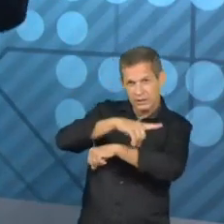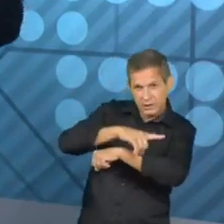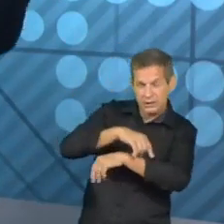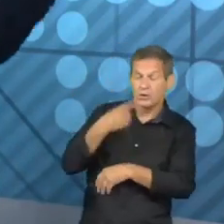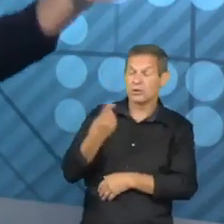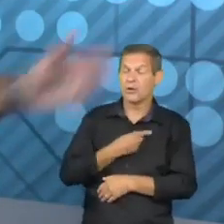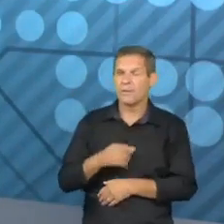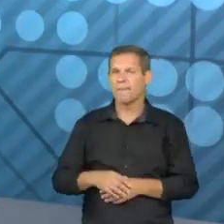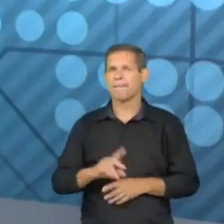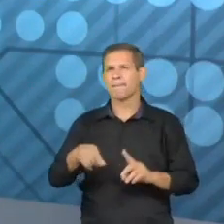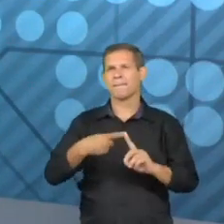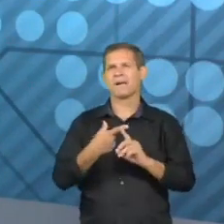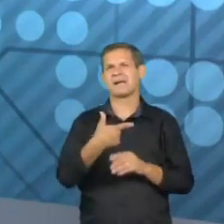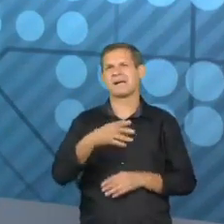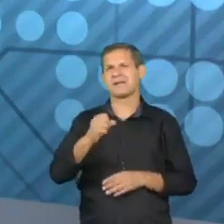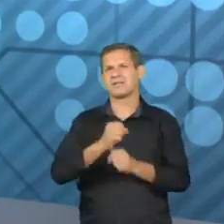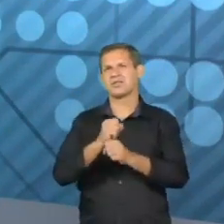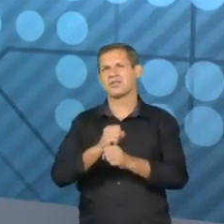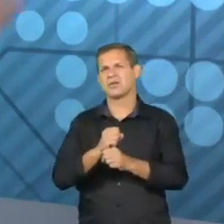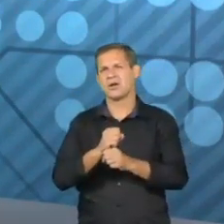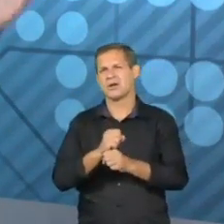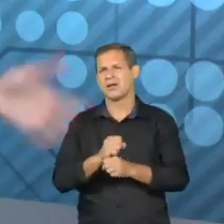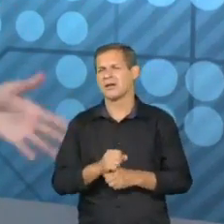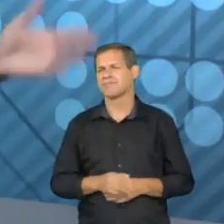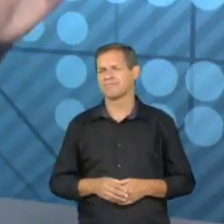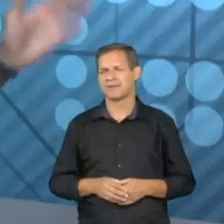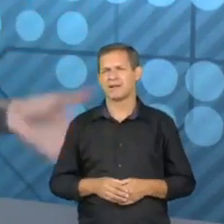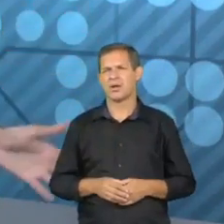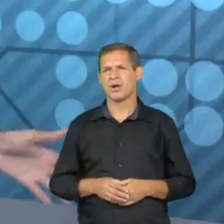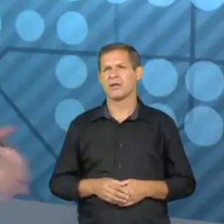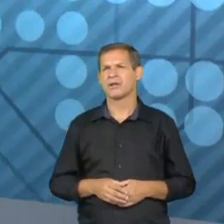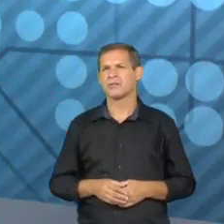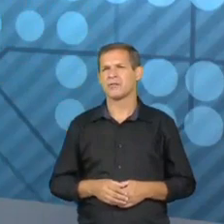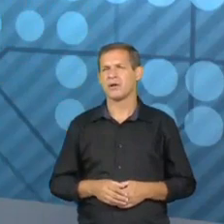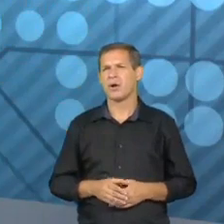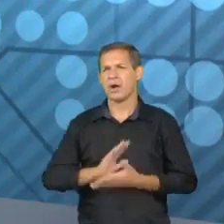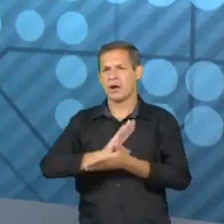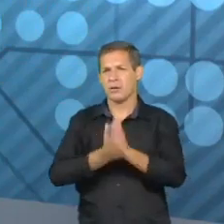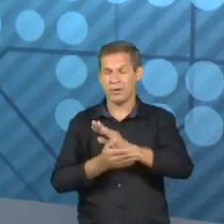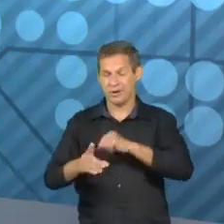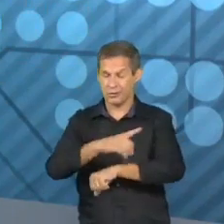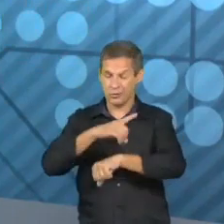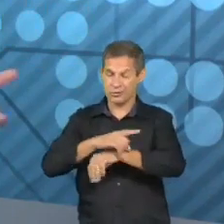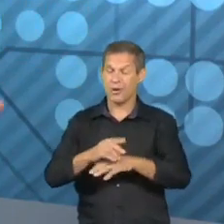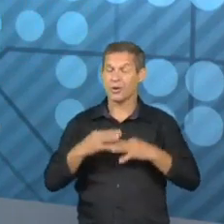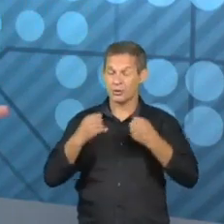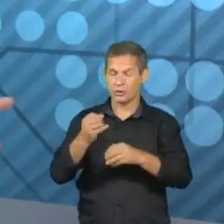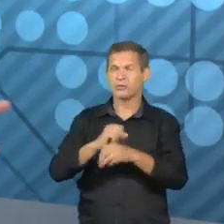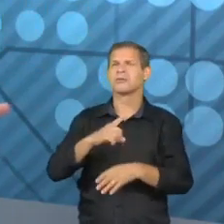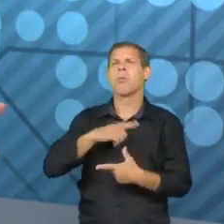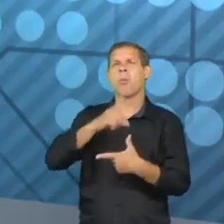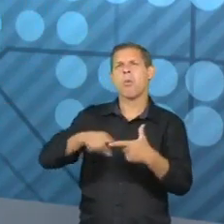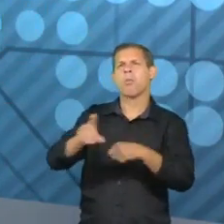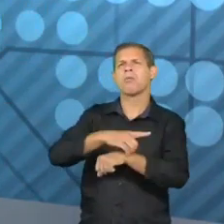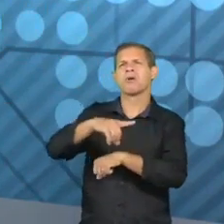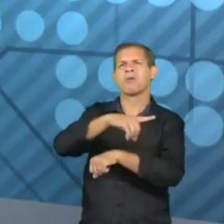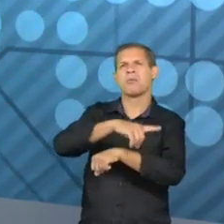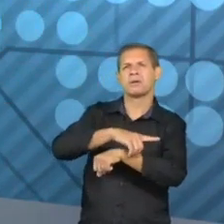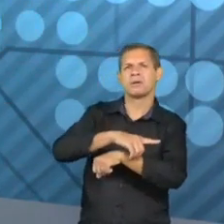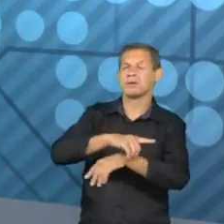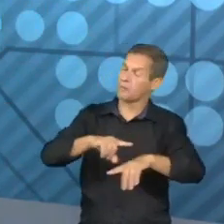aí há mais de 20 anos tentando combater a dengue e todo santo ano nós temos problemas com a dengue.